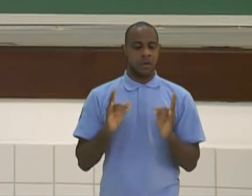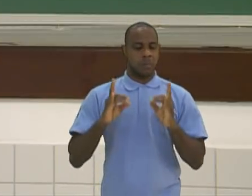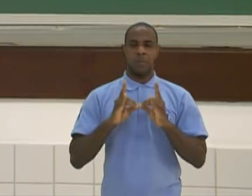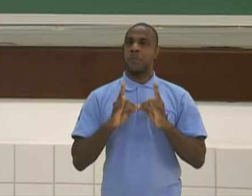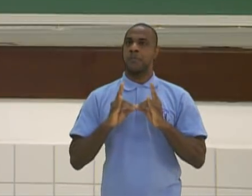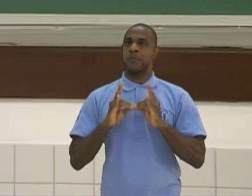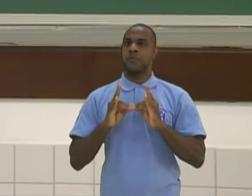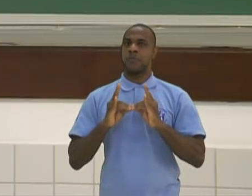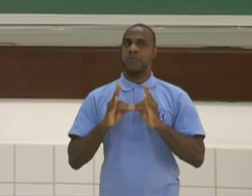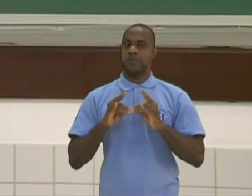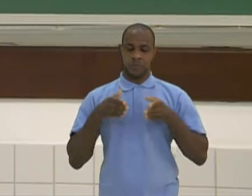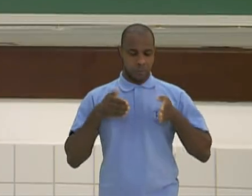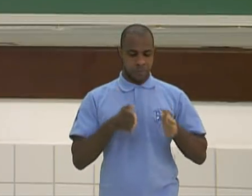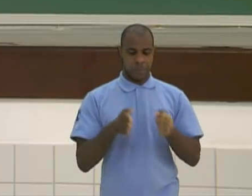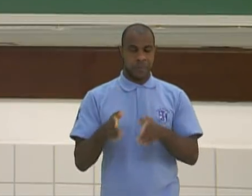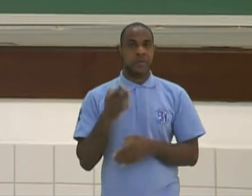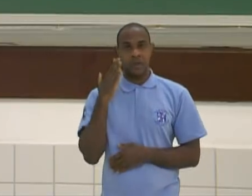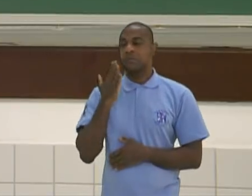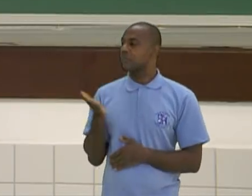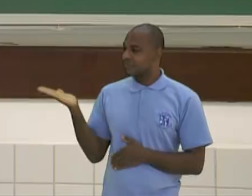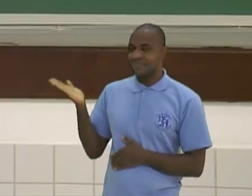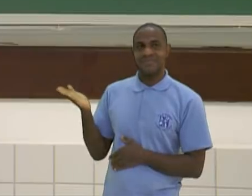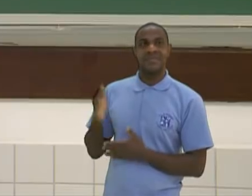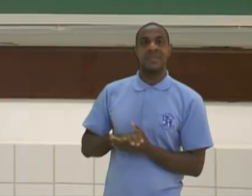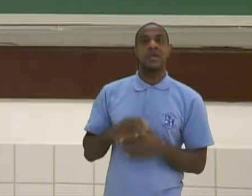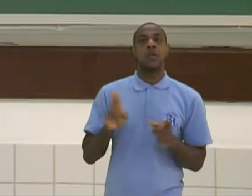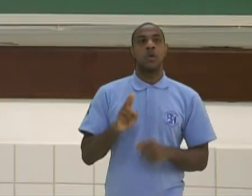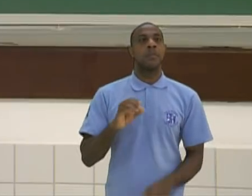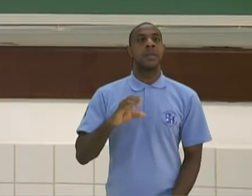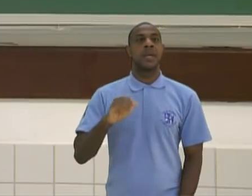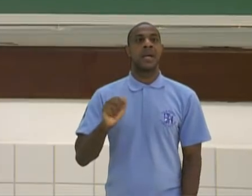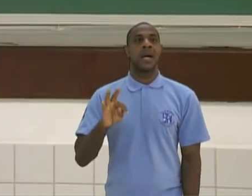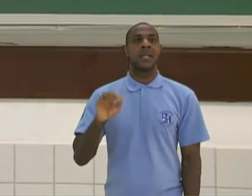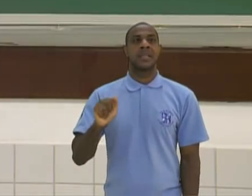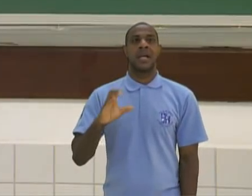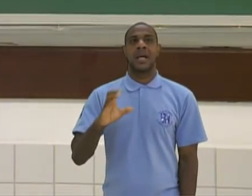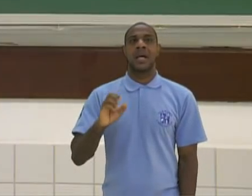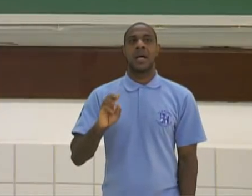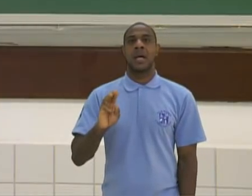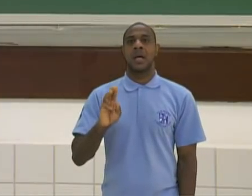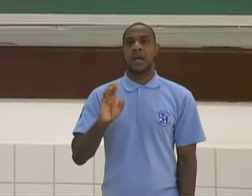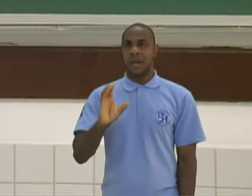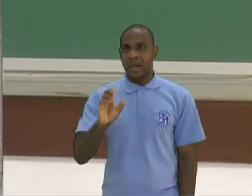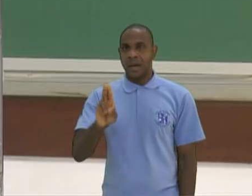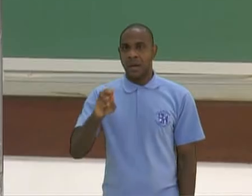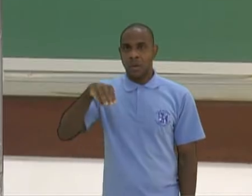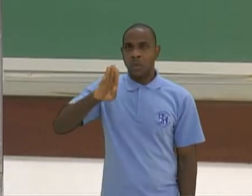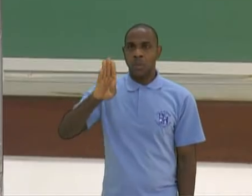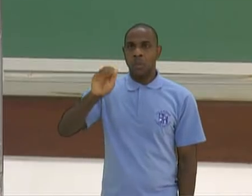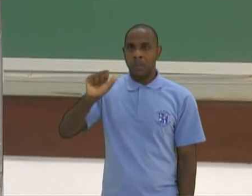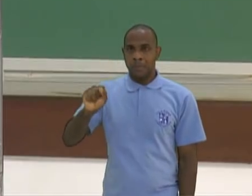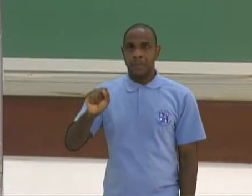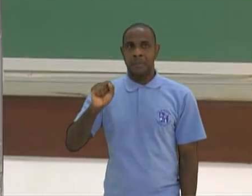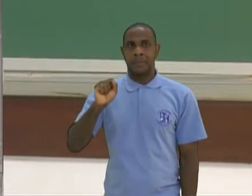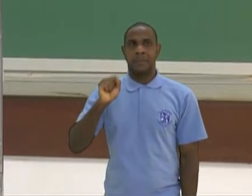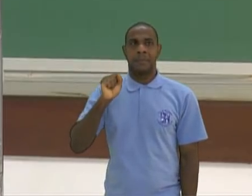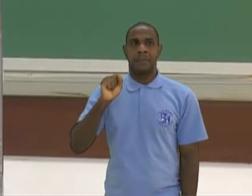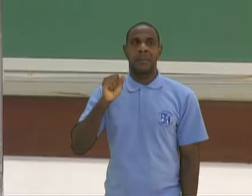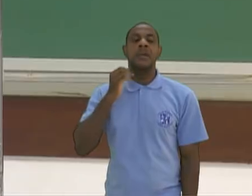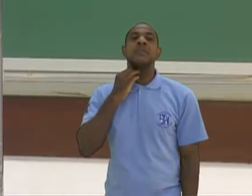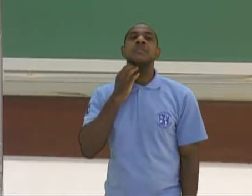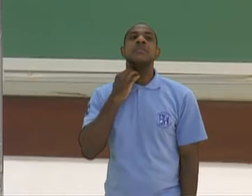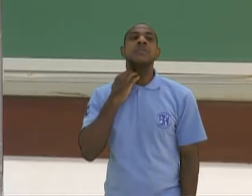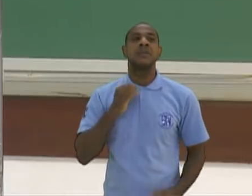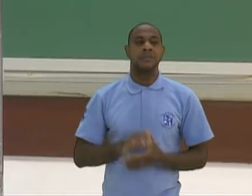era uma das alternativas que o Império Romano encontrou, chamadas catacumbas. Como é um local assim, inclusive como o senhor